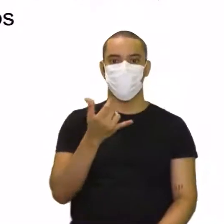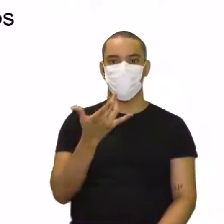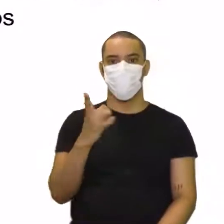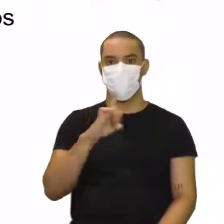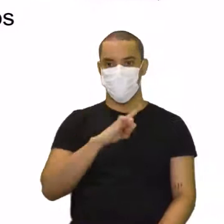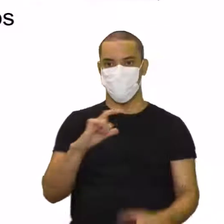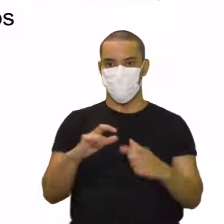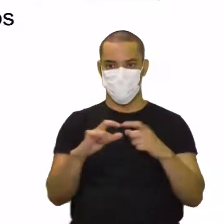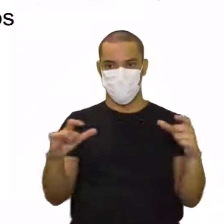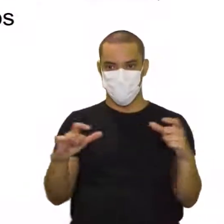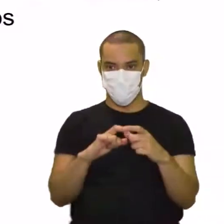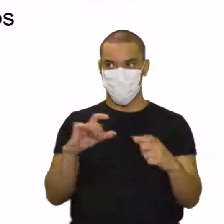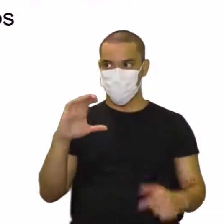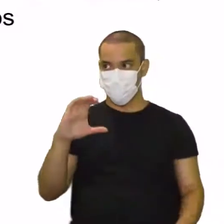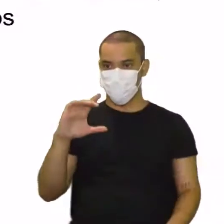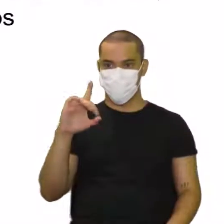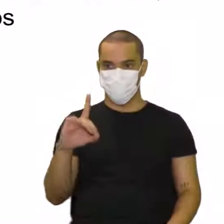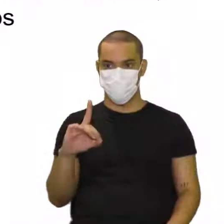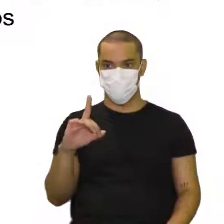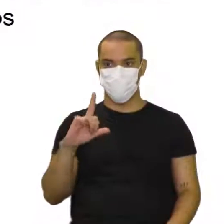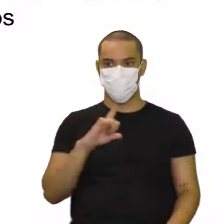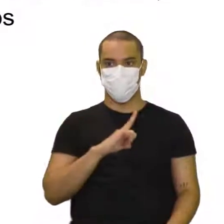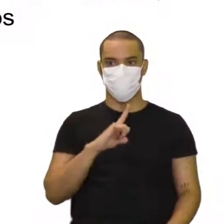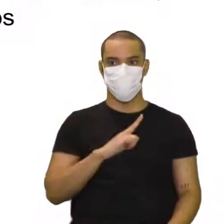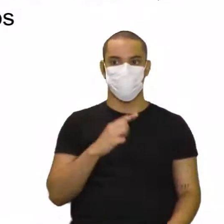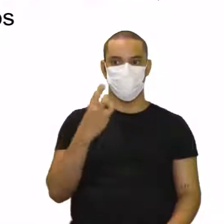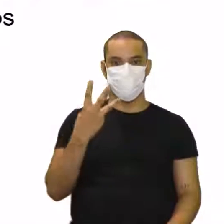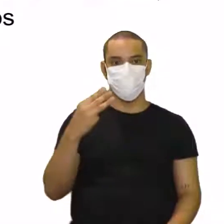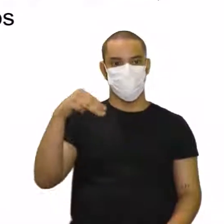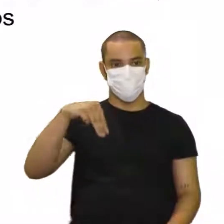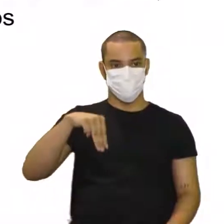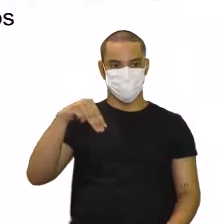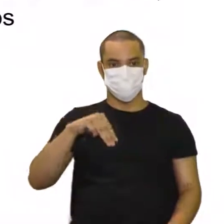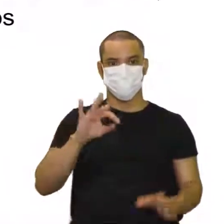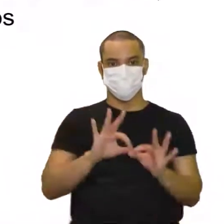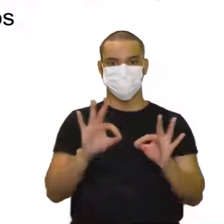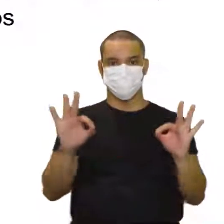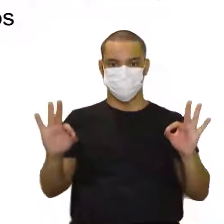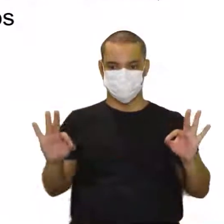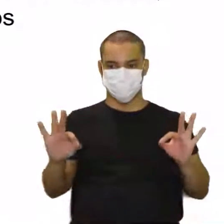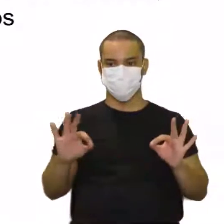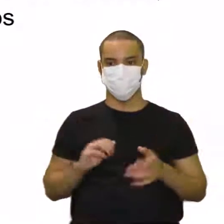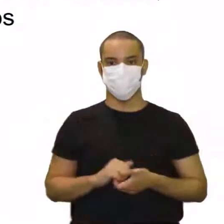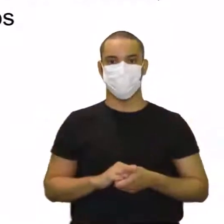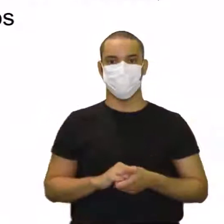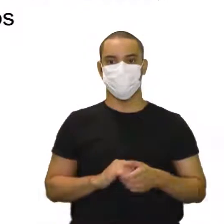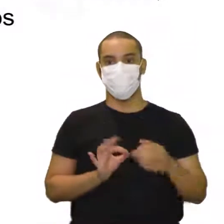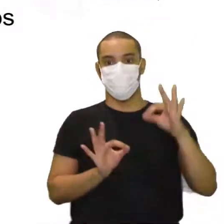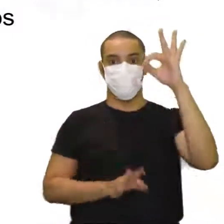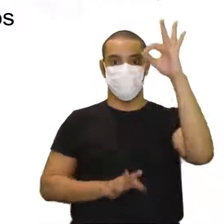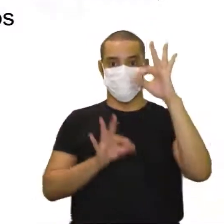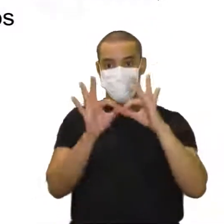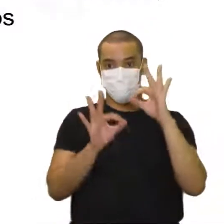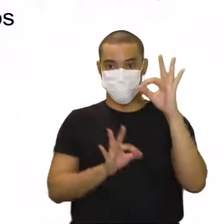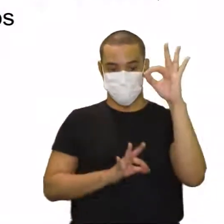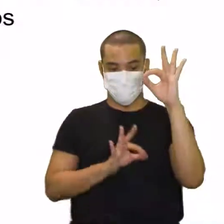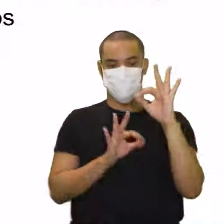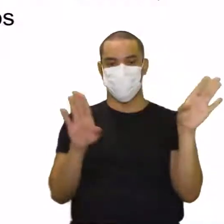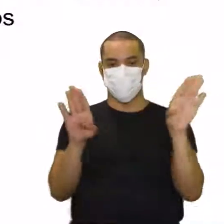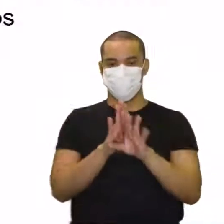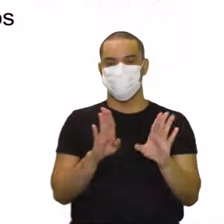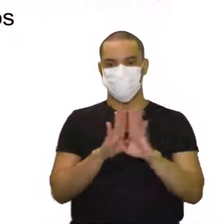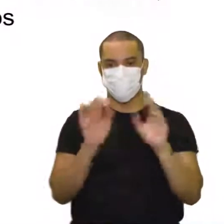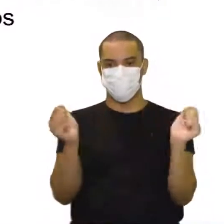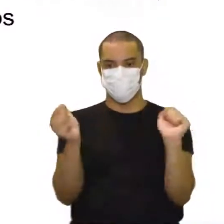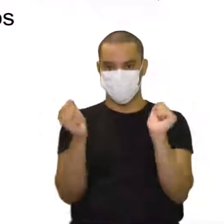condutora CD de 3 metros de comprimento, que se desloca perpendicularmente